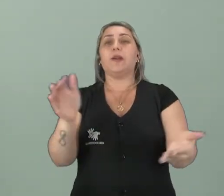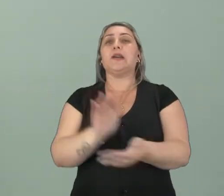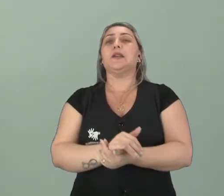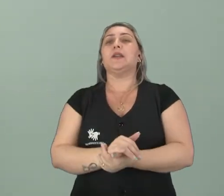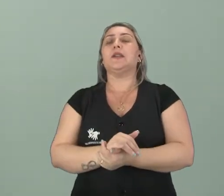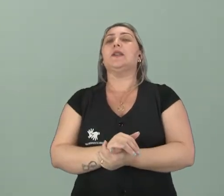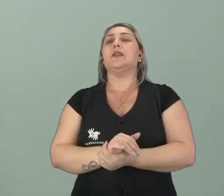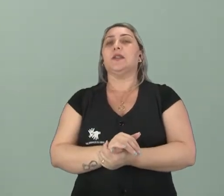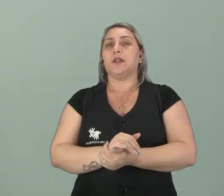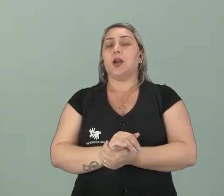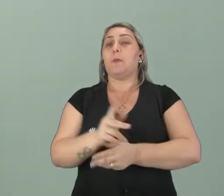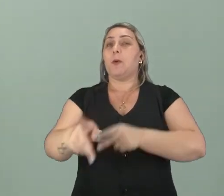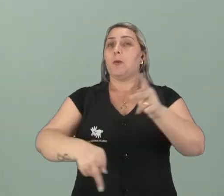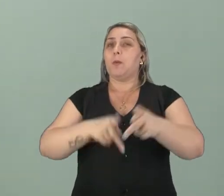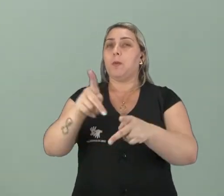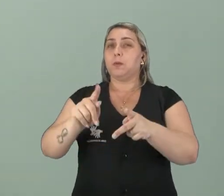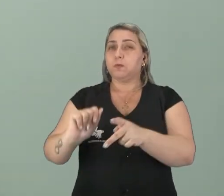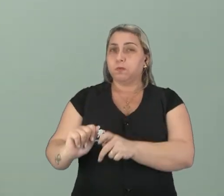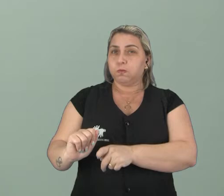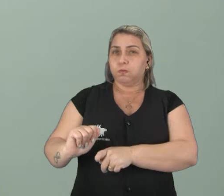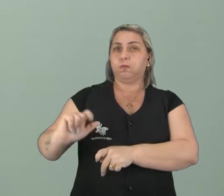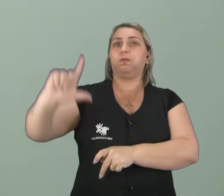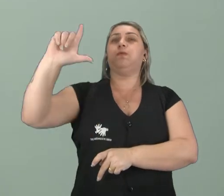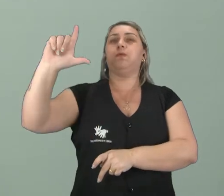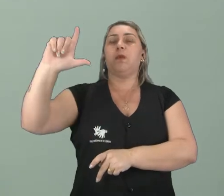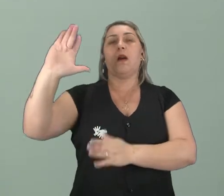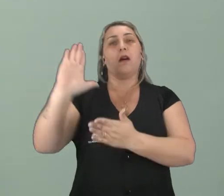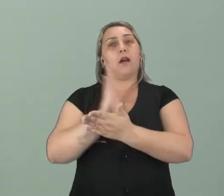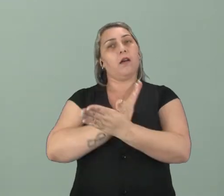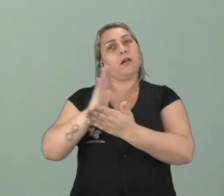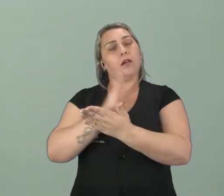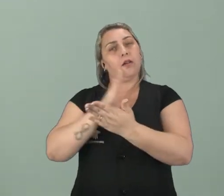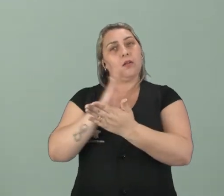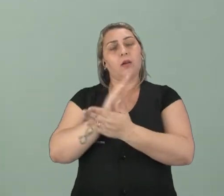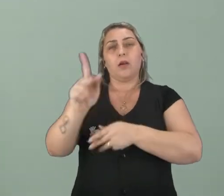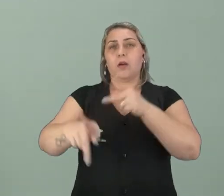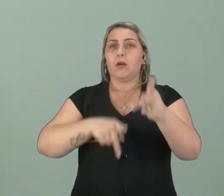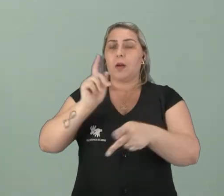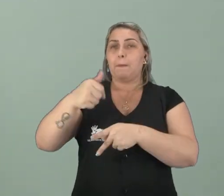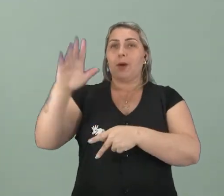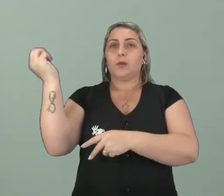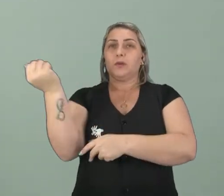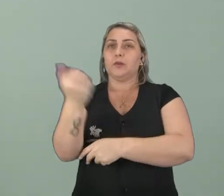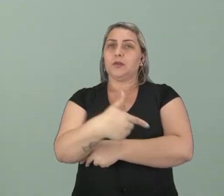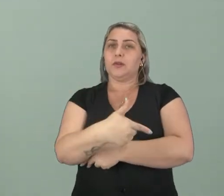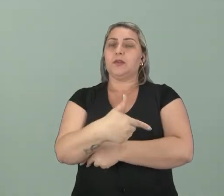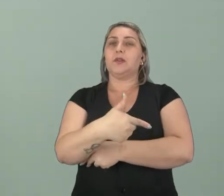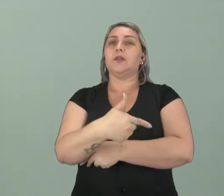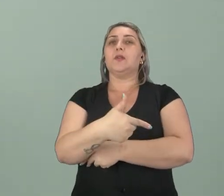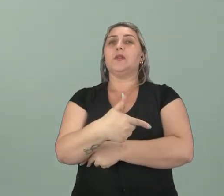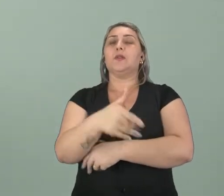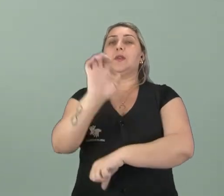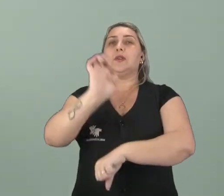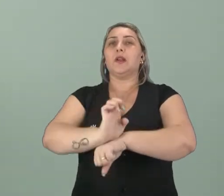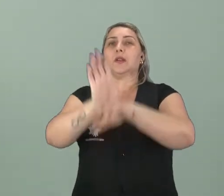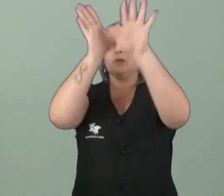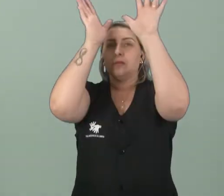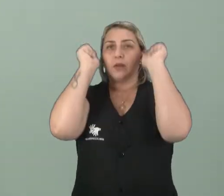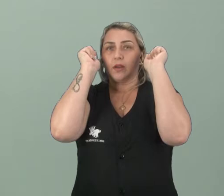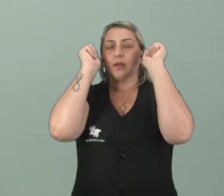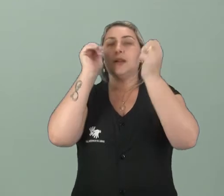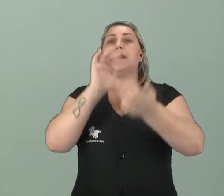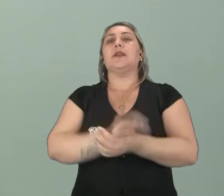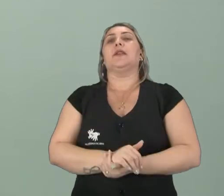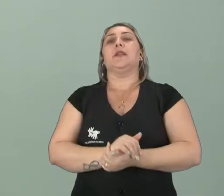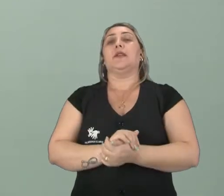uma densidade populacional muito alta, algumas delas com uma população maior do que a do estado do Acre.